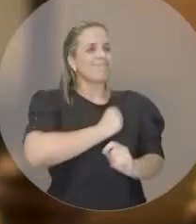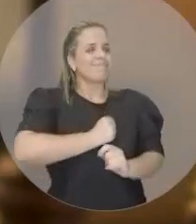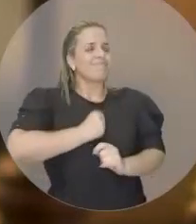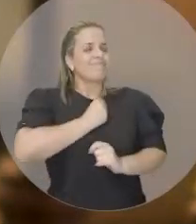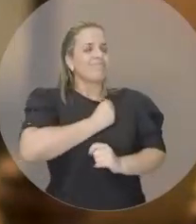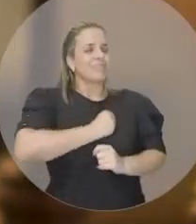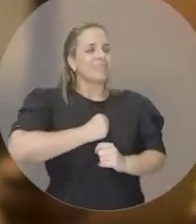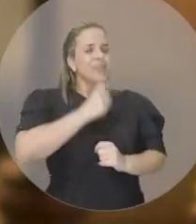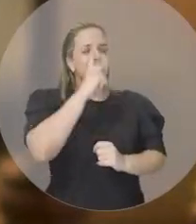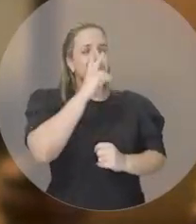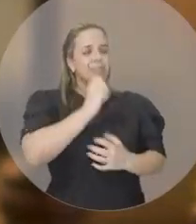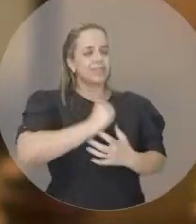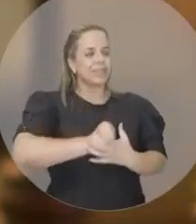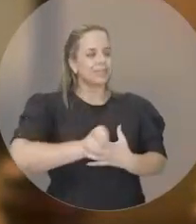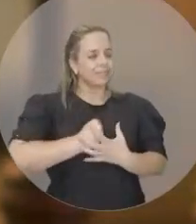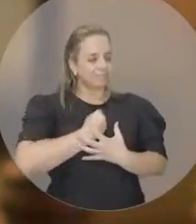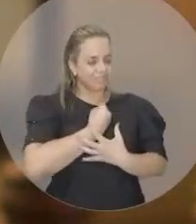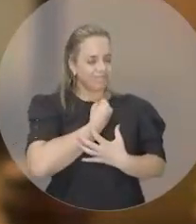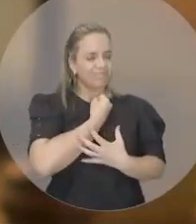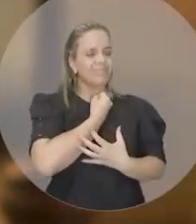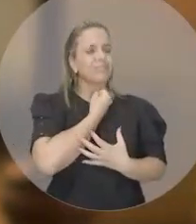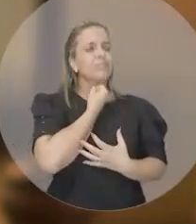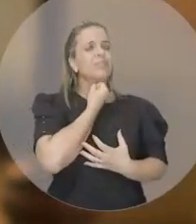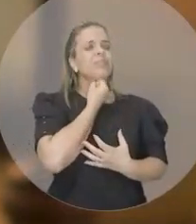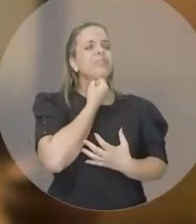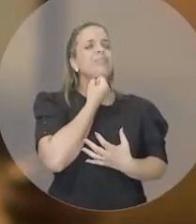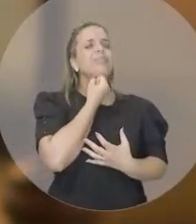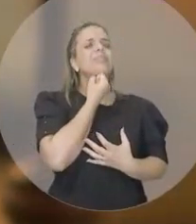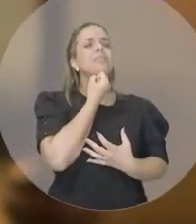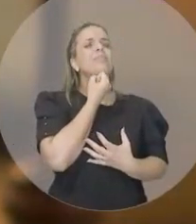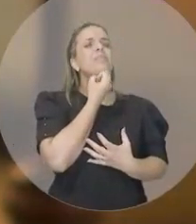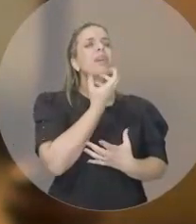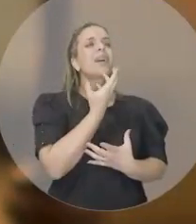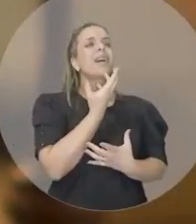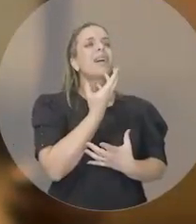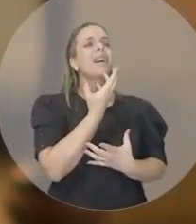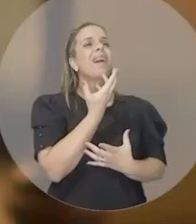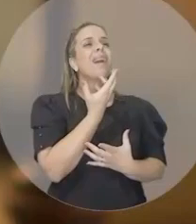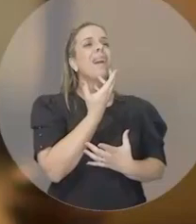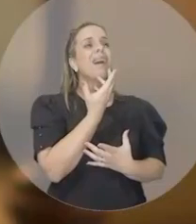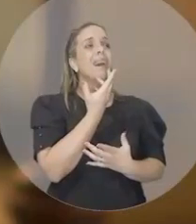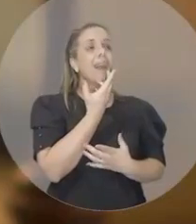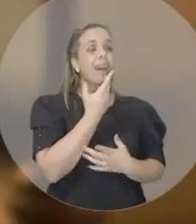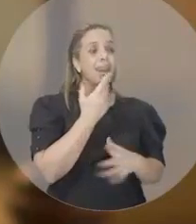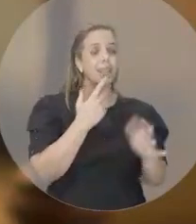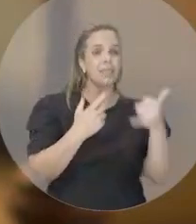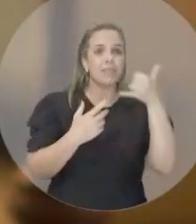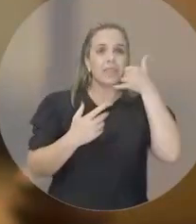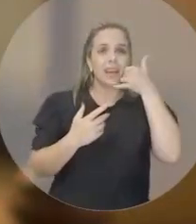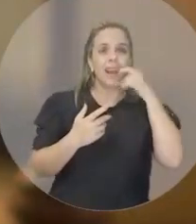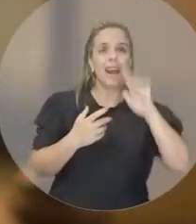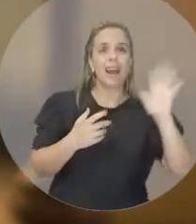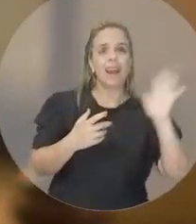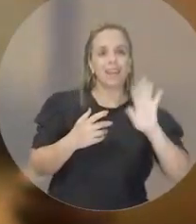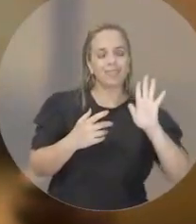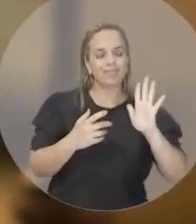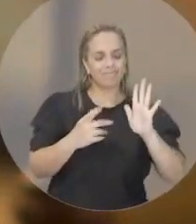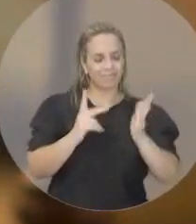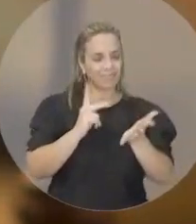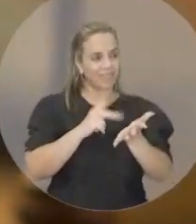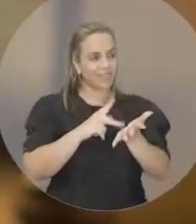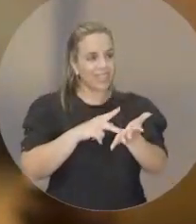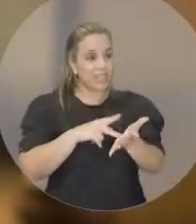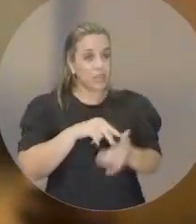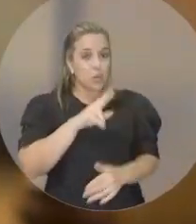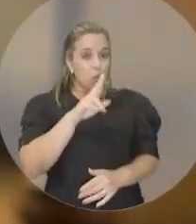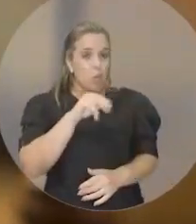que subia pelo peito dela e deixava a voz embargada ao ouvir um simples alô do outro lado da linha. No